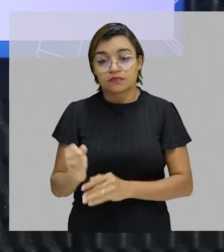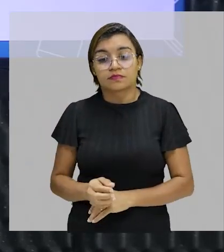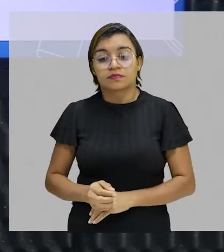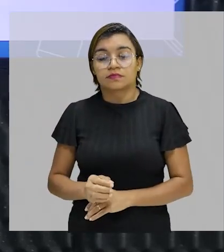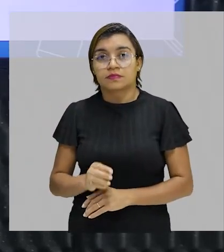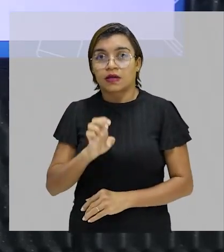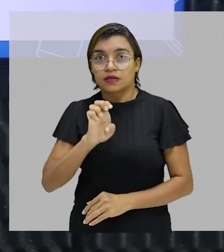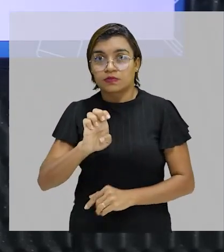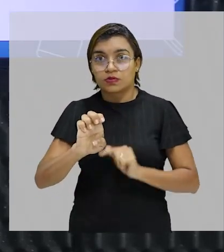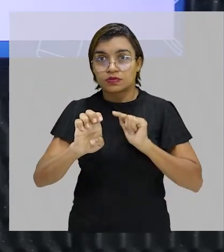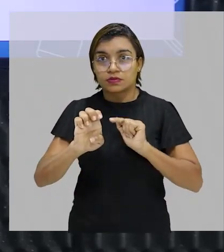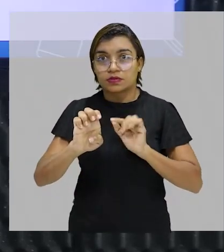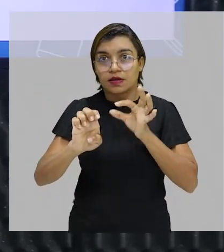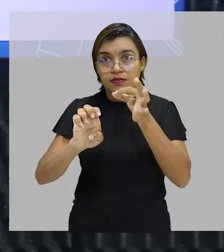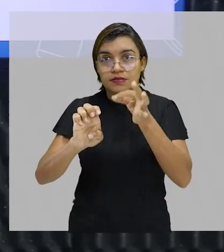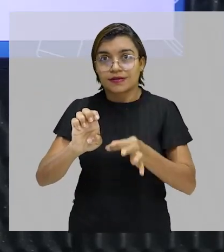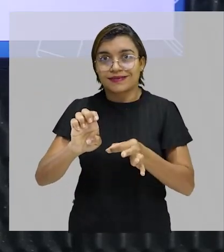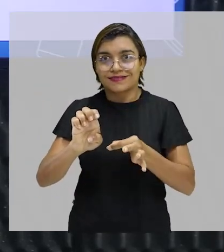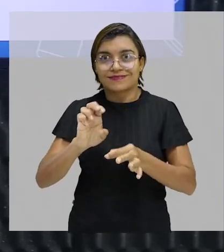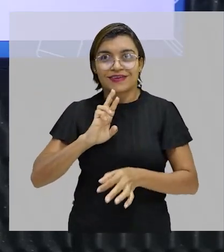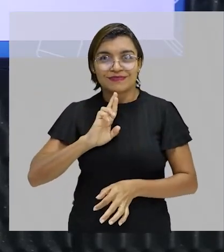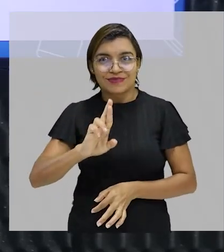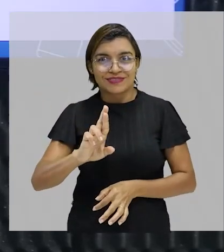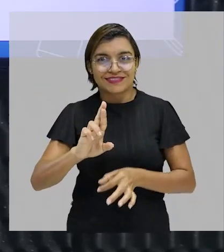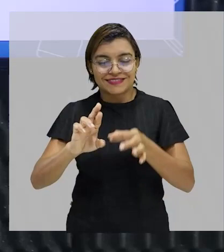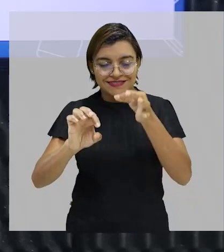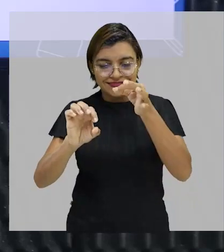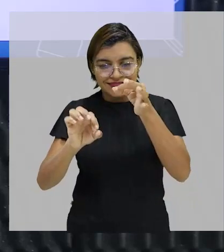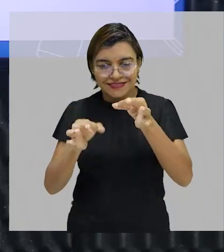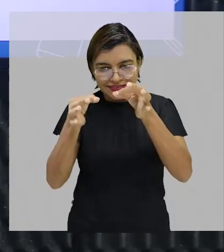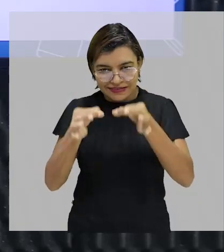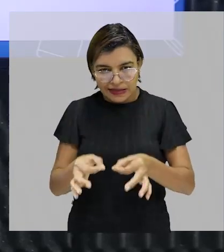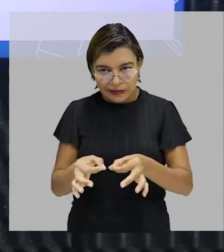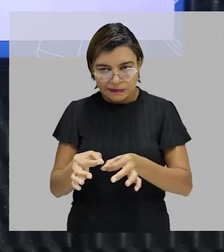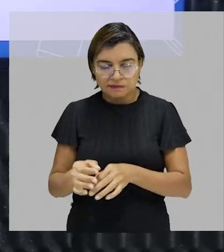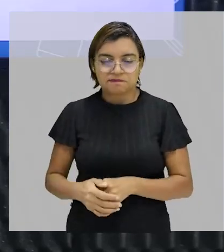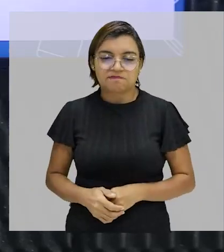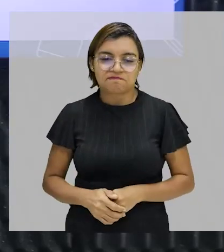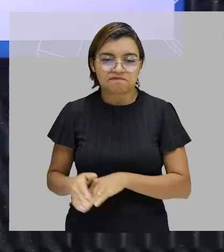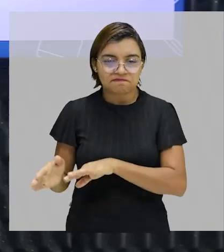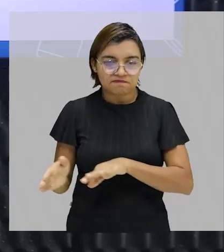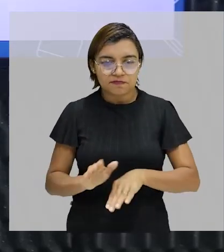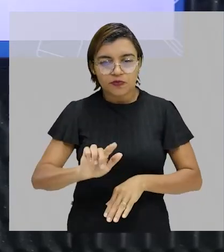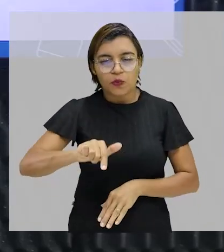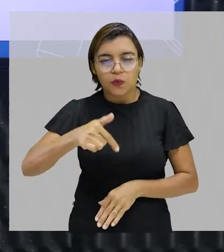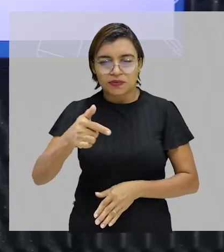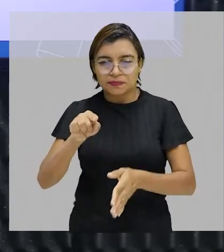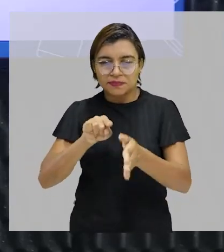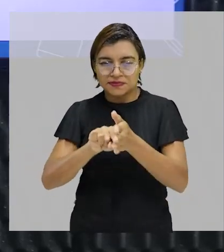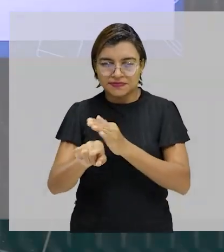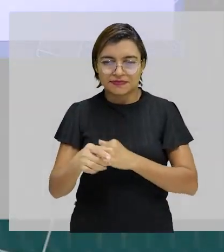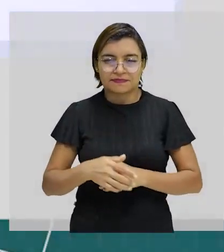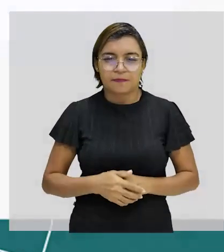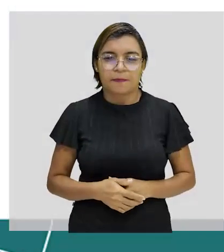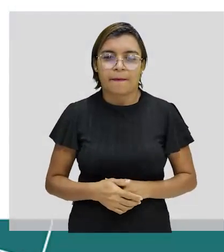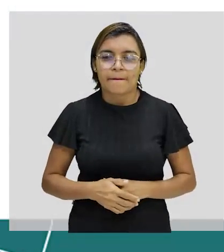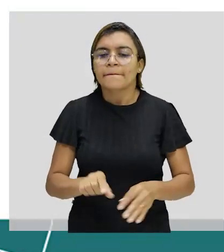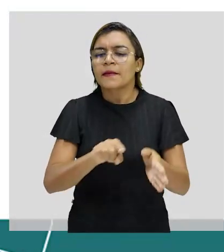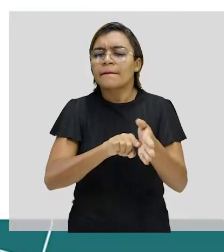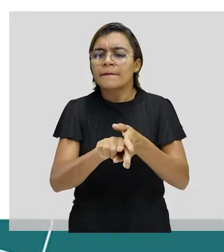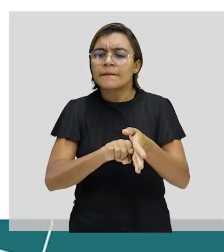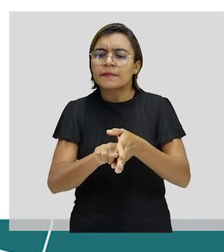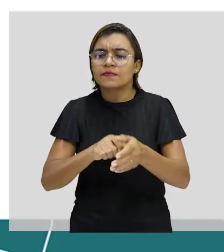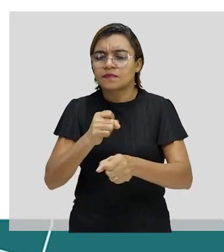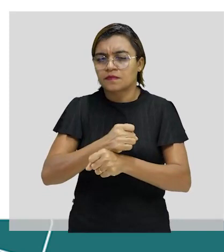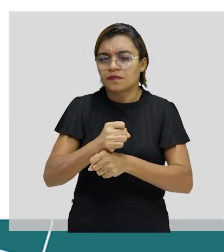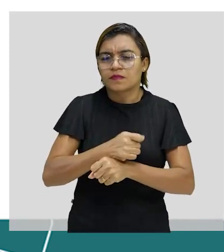correta, a letra E. Pegaram? Vamos para mais uma questão. Segundo